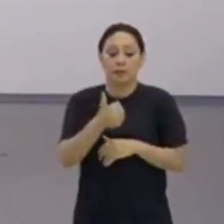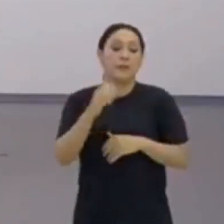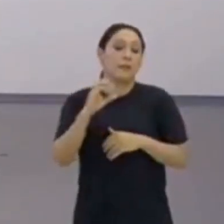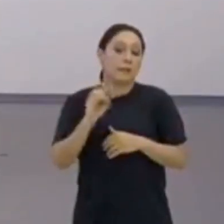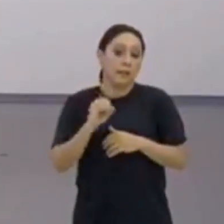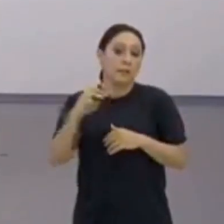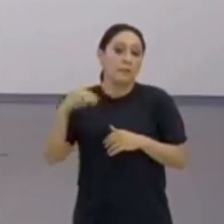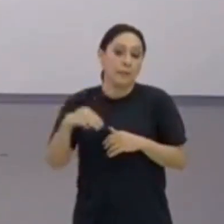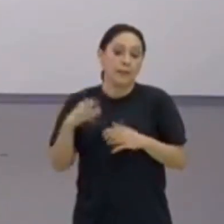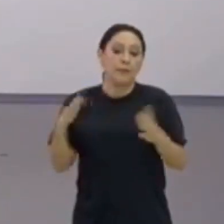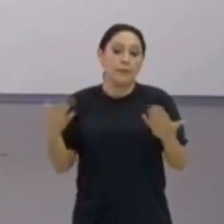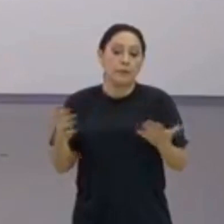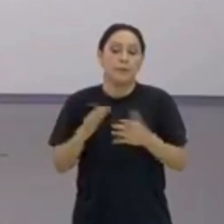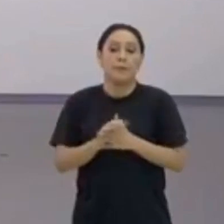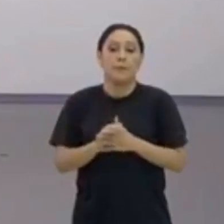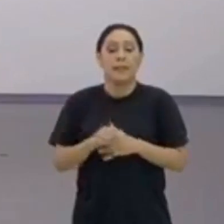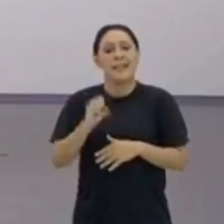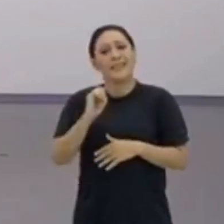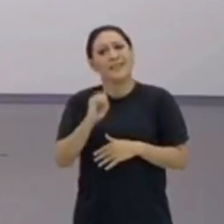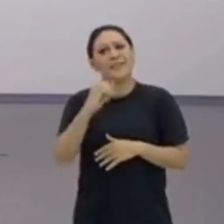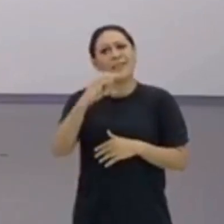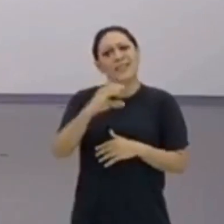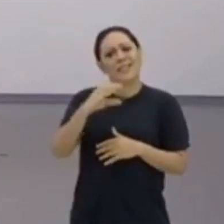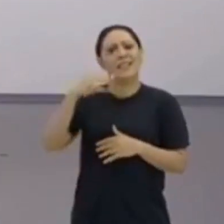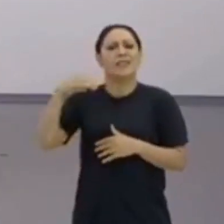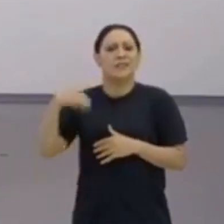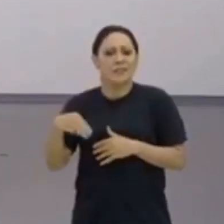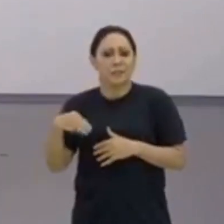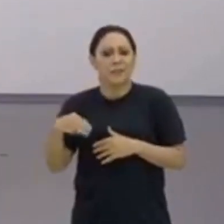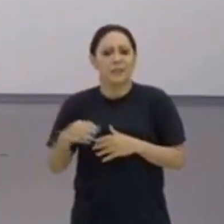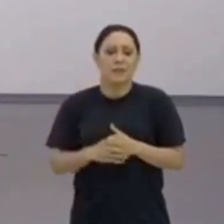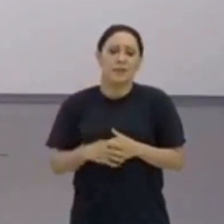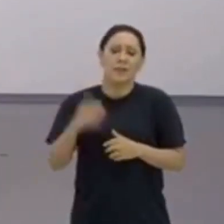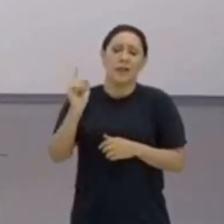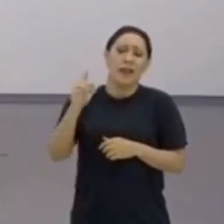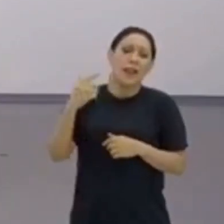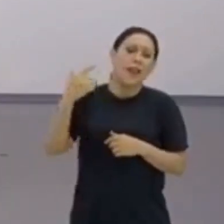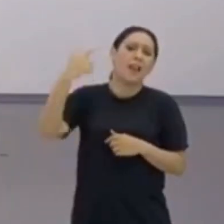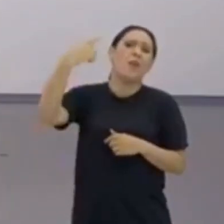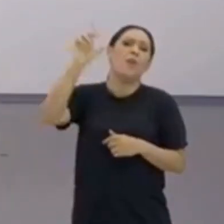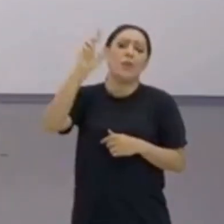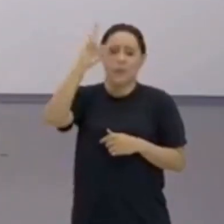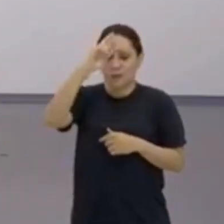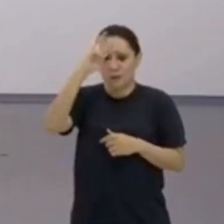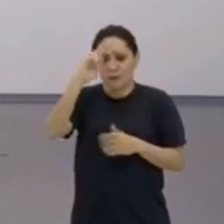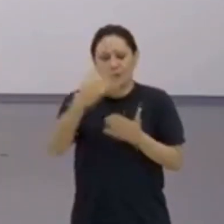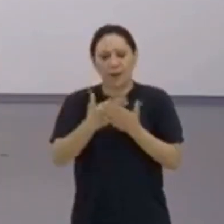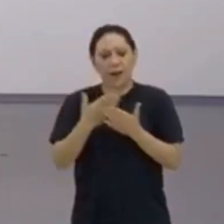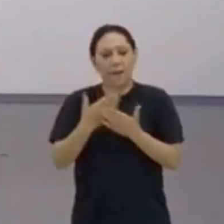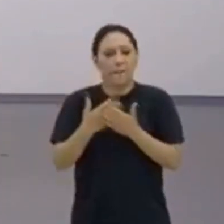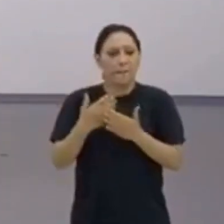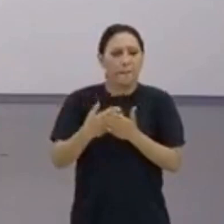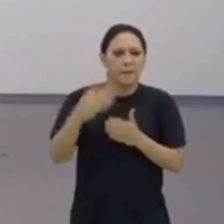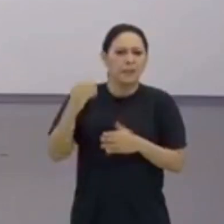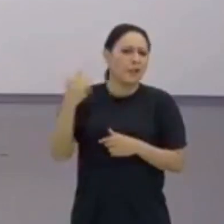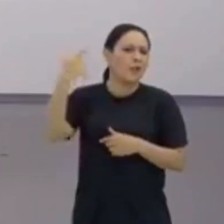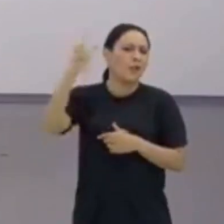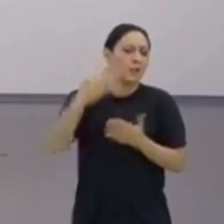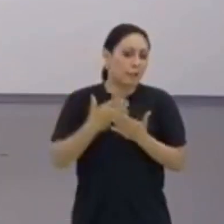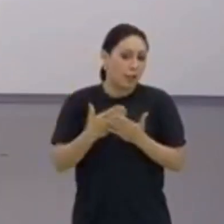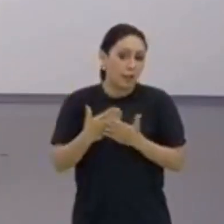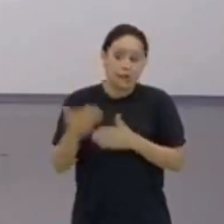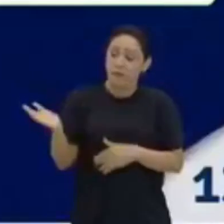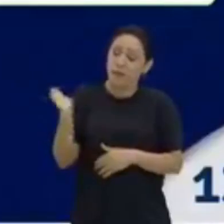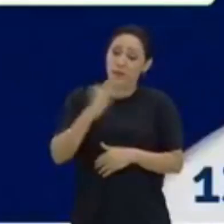ali colocadas. Professor, se tivesse centímetros e decâmetros, isso é outra história que a gente vai aprender em outras aulas. Tudo bem, pessoal? Então, vem